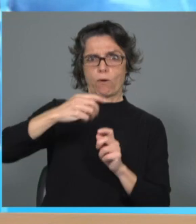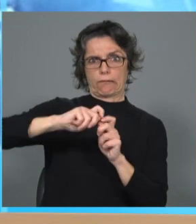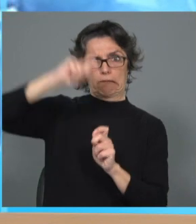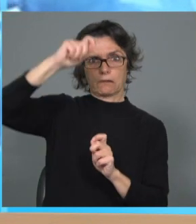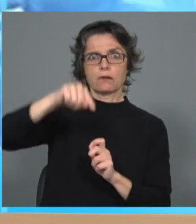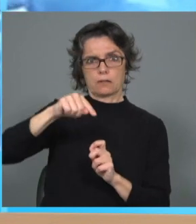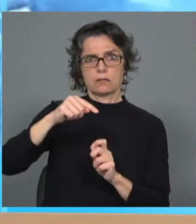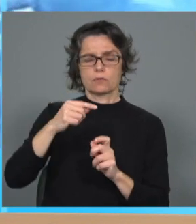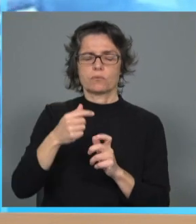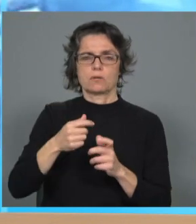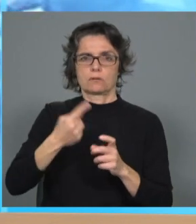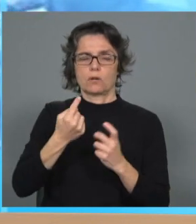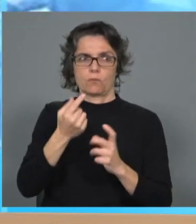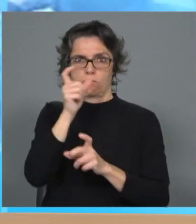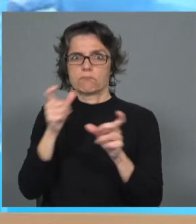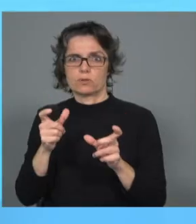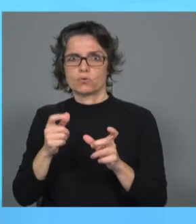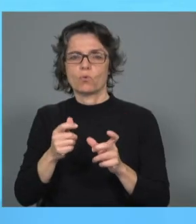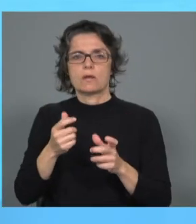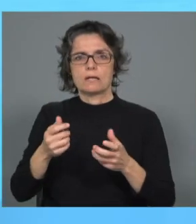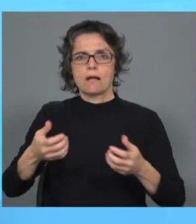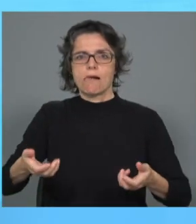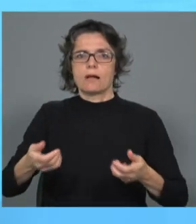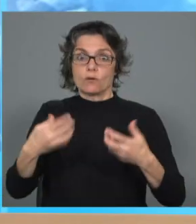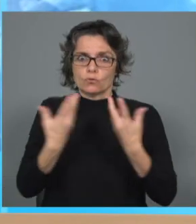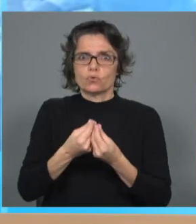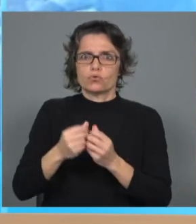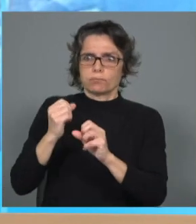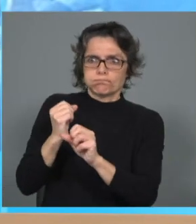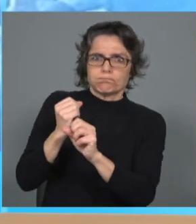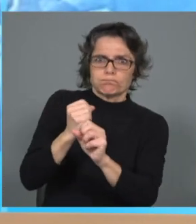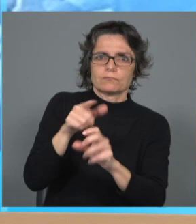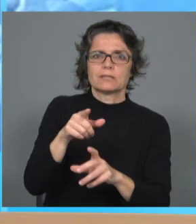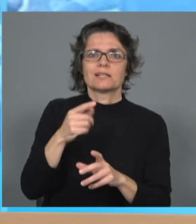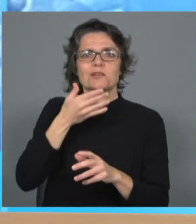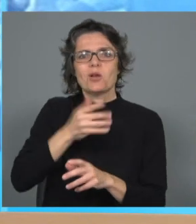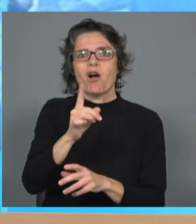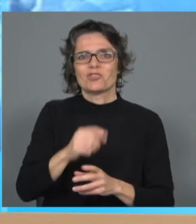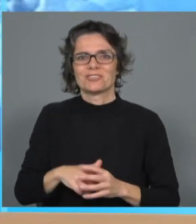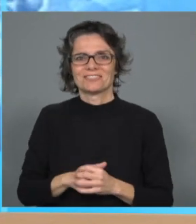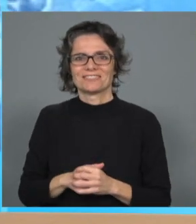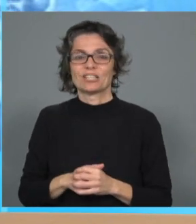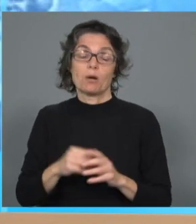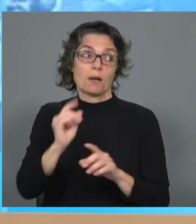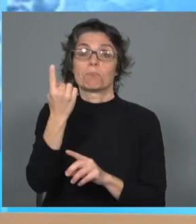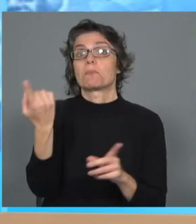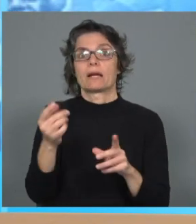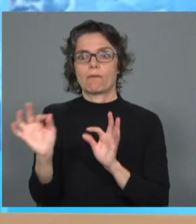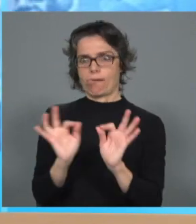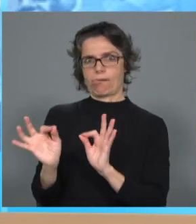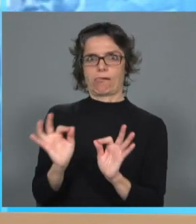para a transportar. Que a experiência foi gerando? Olha, foi uma experiência que começou por ter uma preocupação logística